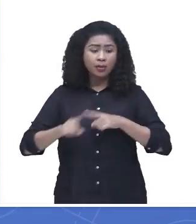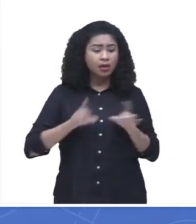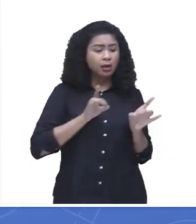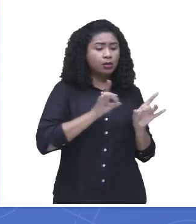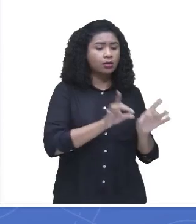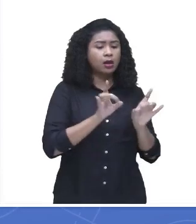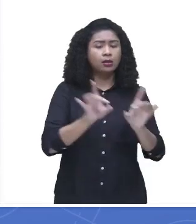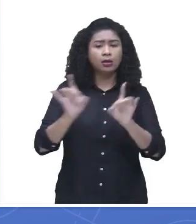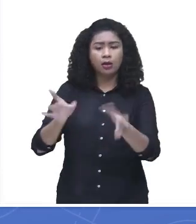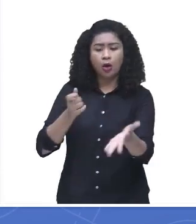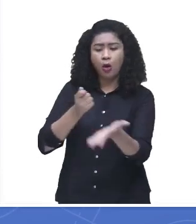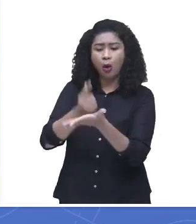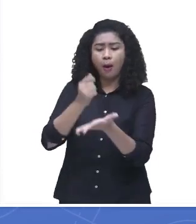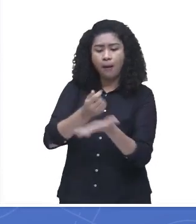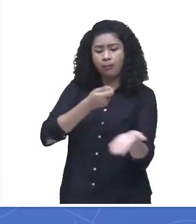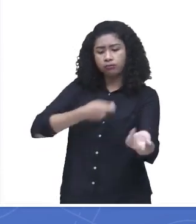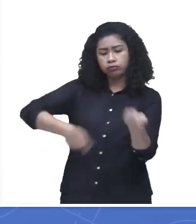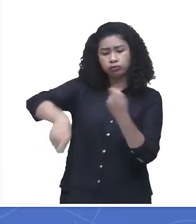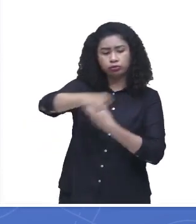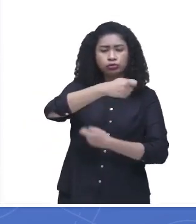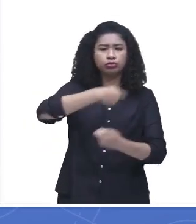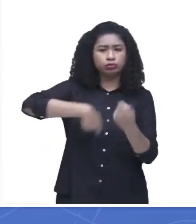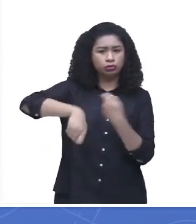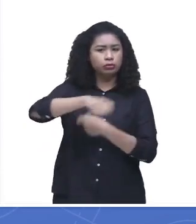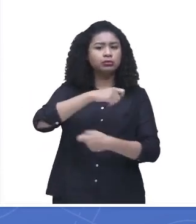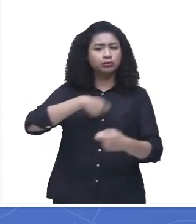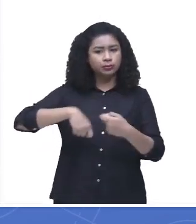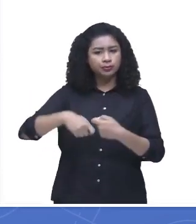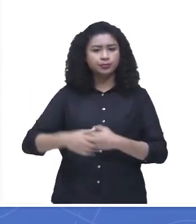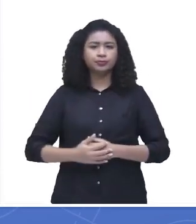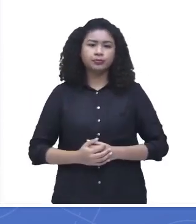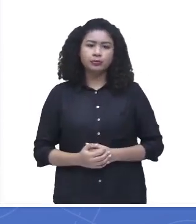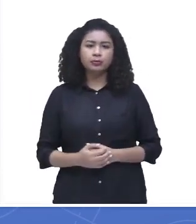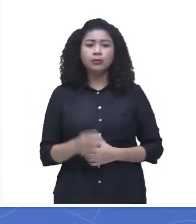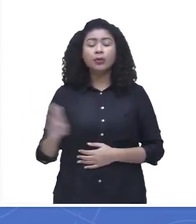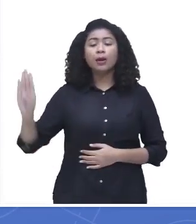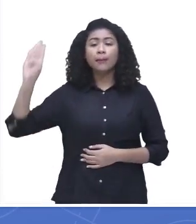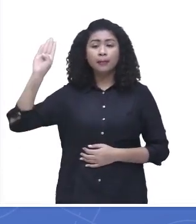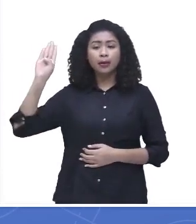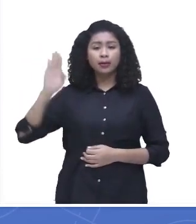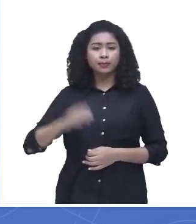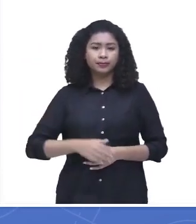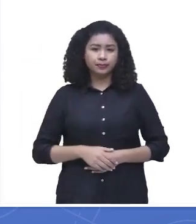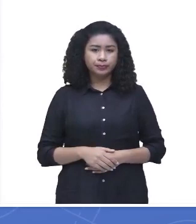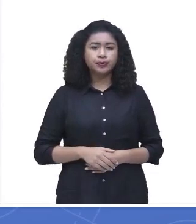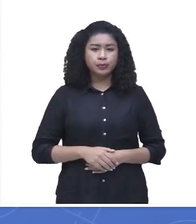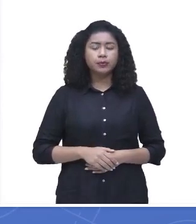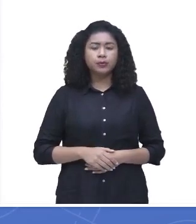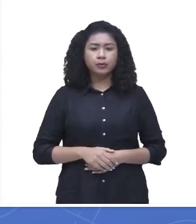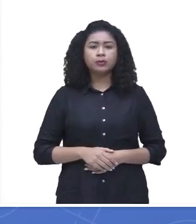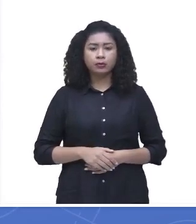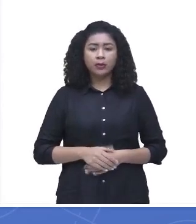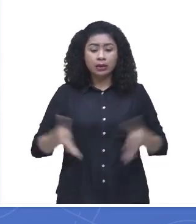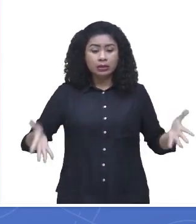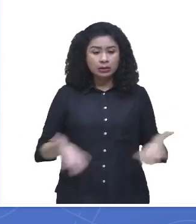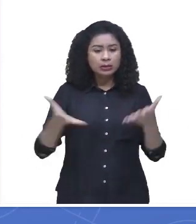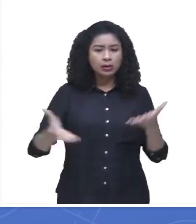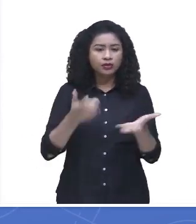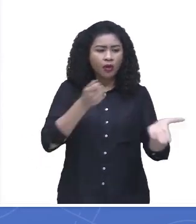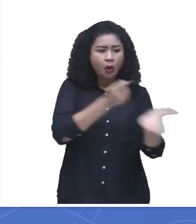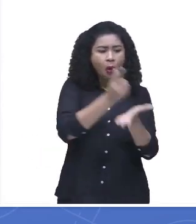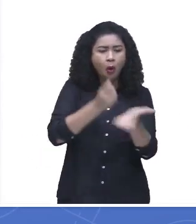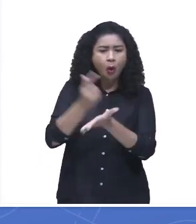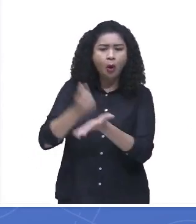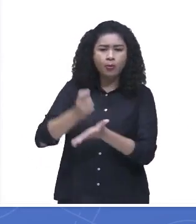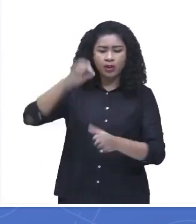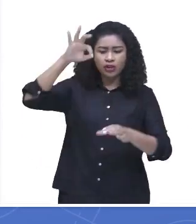Índias Orientais, que estava mal das suas pernas. A alternativa B diz o seguinte: aumentar o consumo de chá e de açúcar, obrigar o uso dos